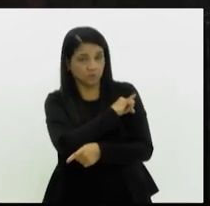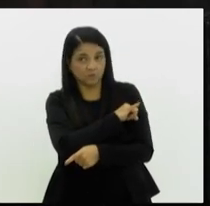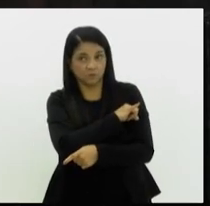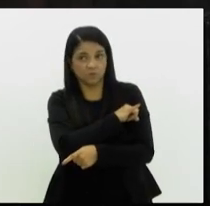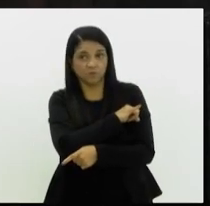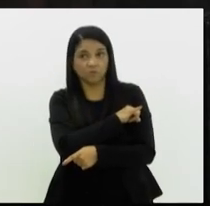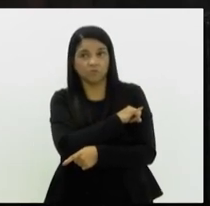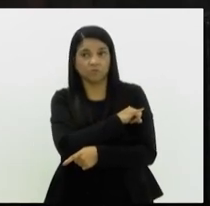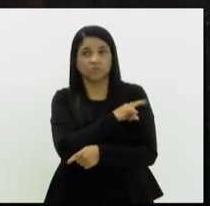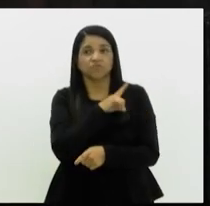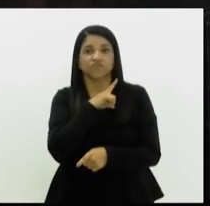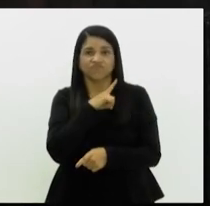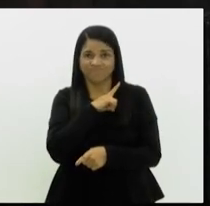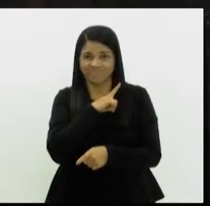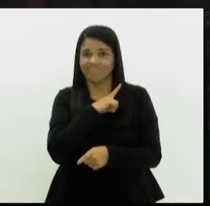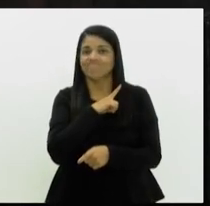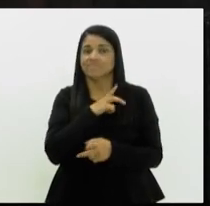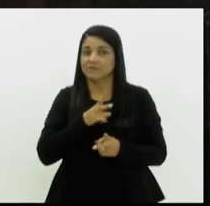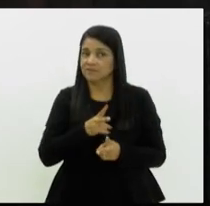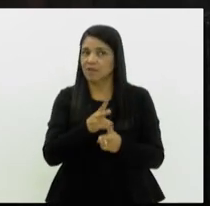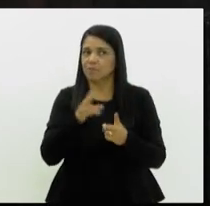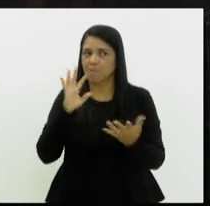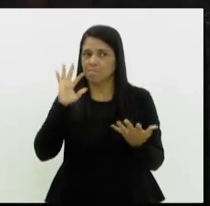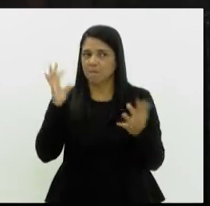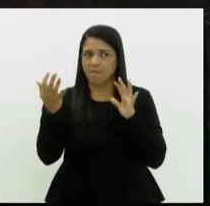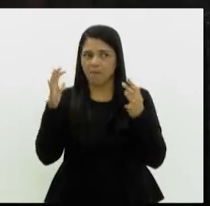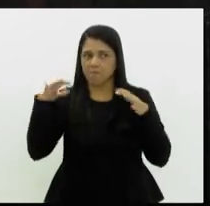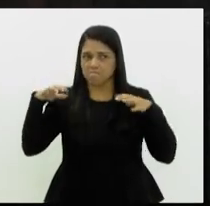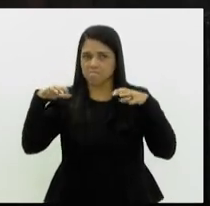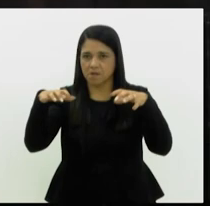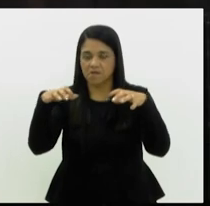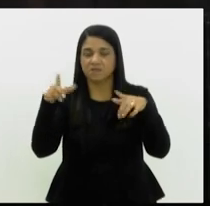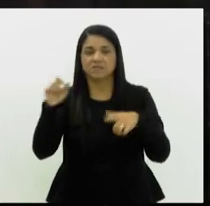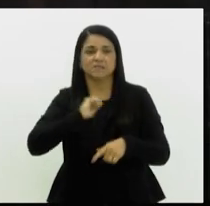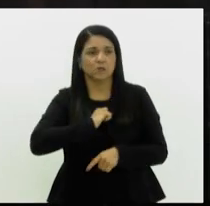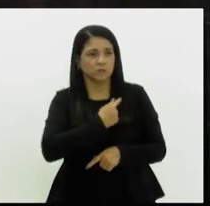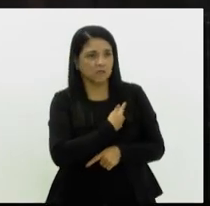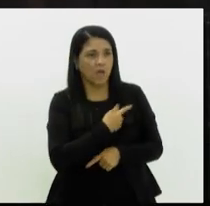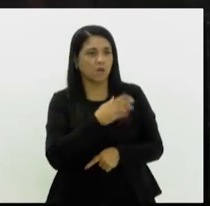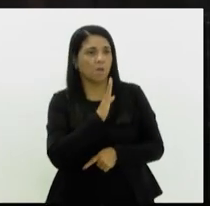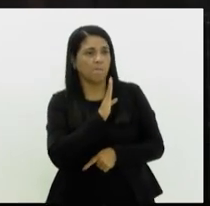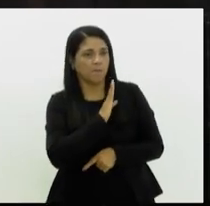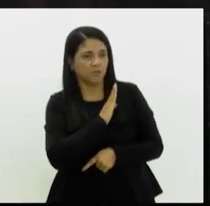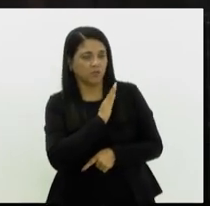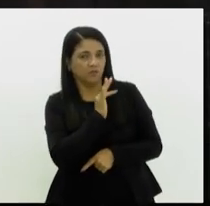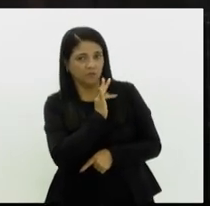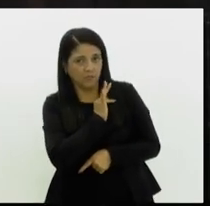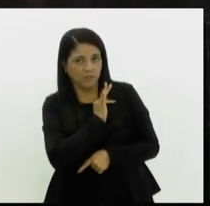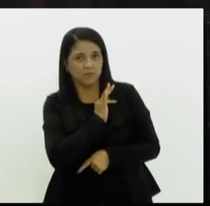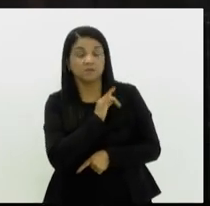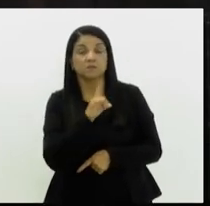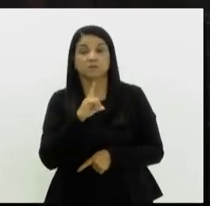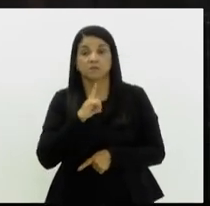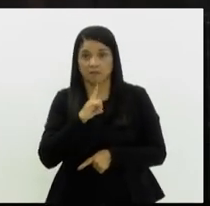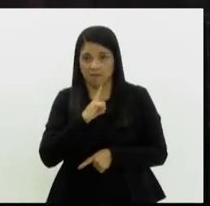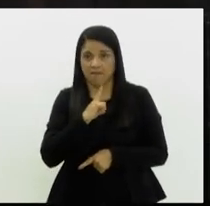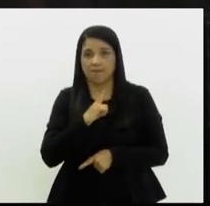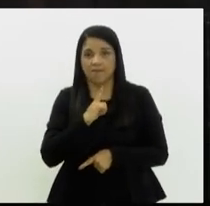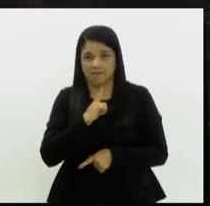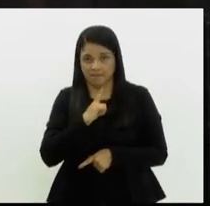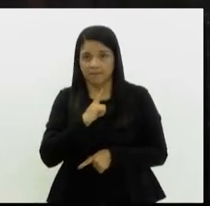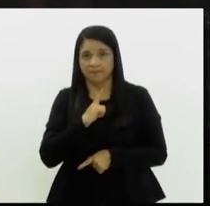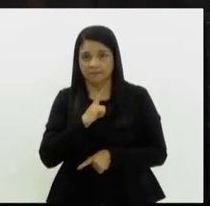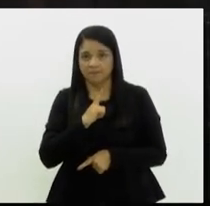ele vira e mexe, tem alguma catástrofe. Nós, inclusive, já tivemos em São Gonçalo, tivemos na Baixada, como já falei, mas tivemos também a que